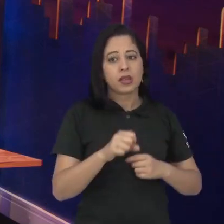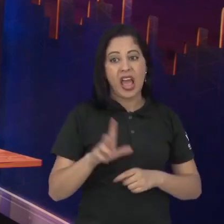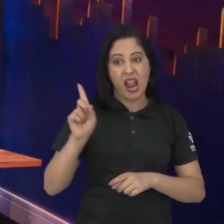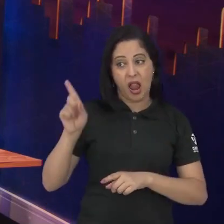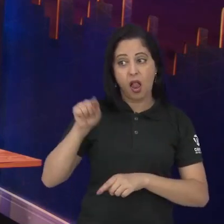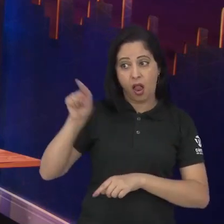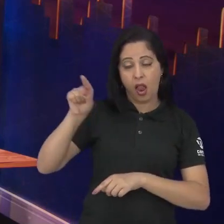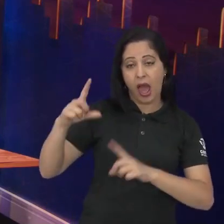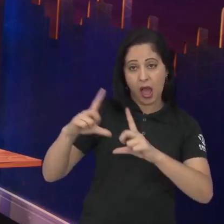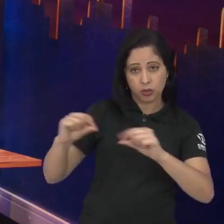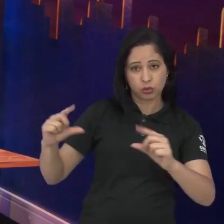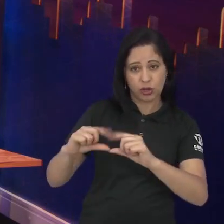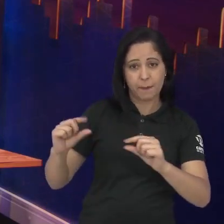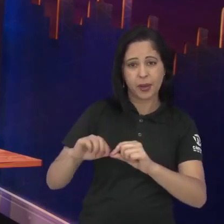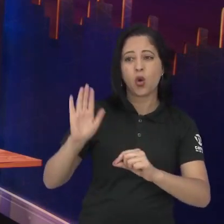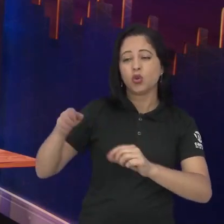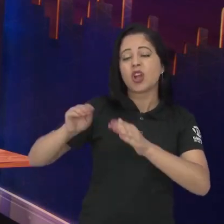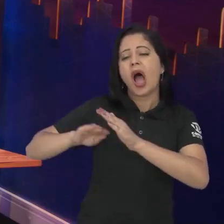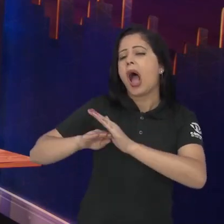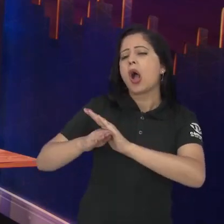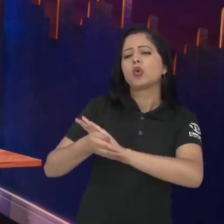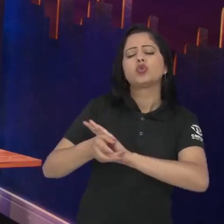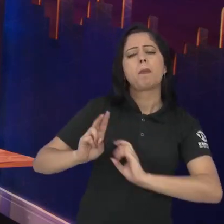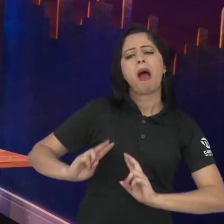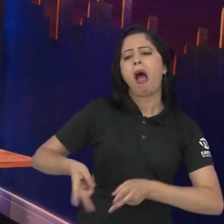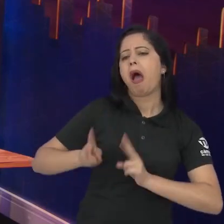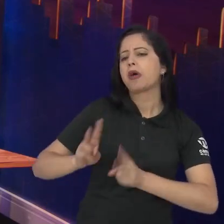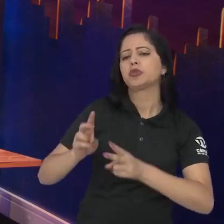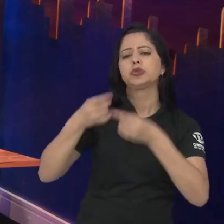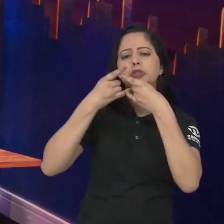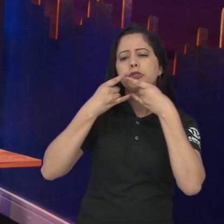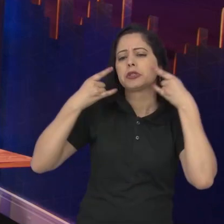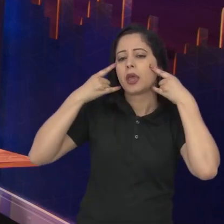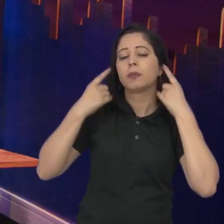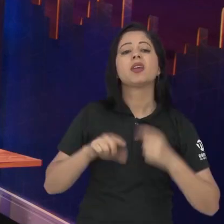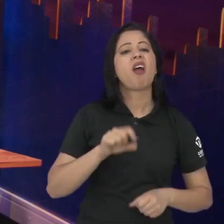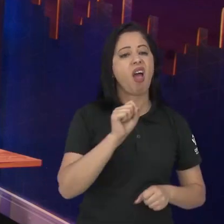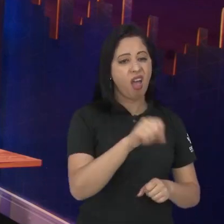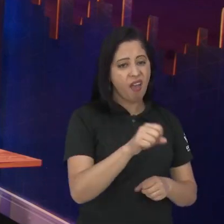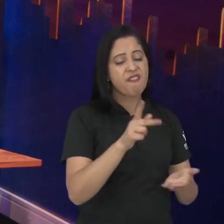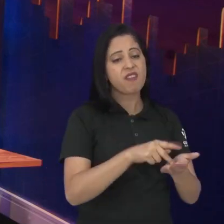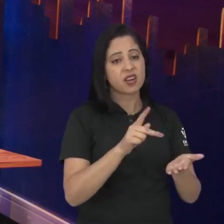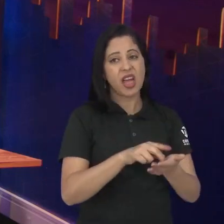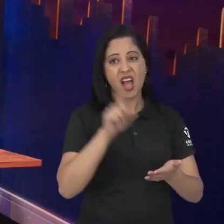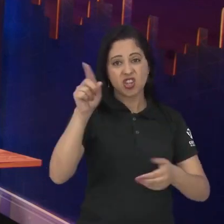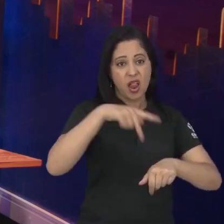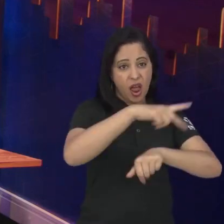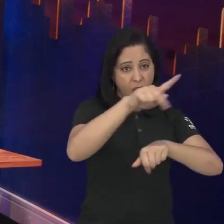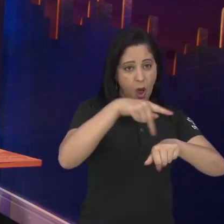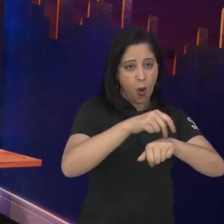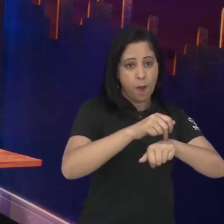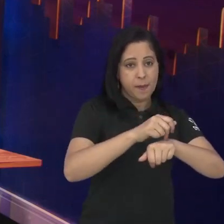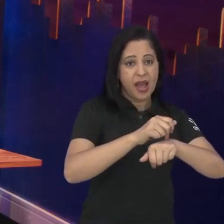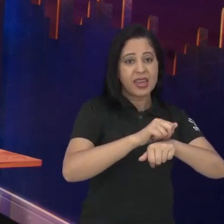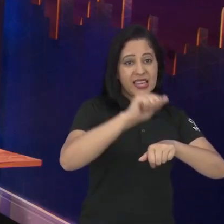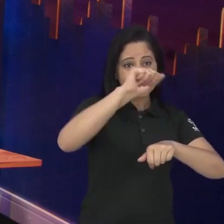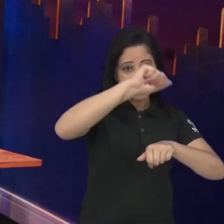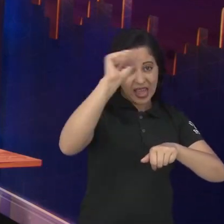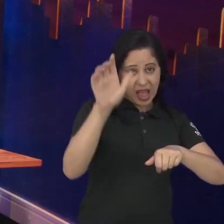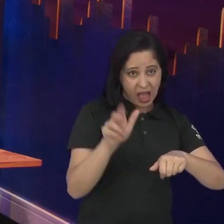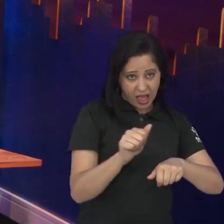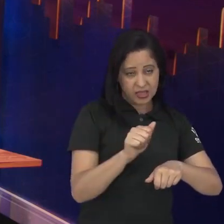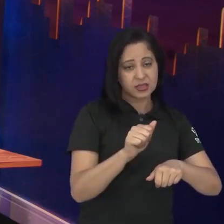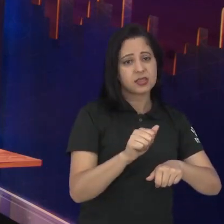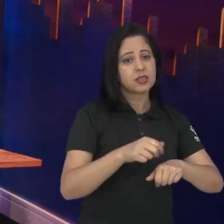o Japão já tinha muito esse costume. Verdade. Né? Países da Ásia, né, de uma forma geral. Eles usavam máscara, tô dando